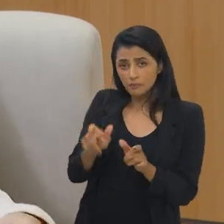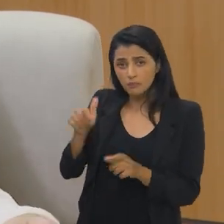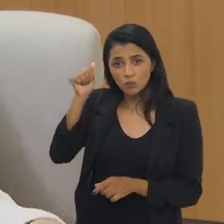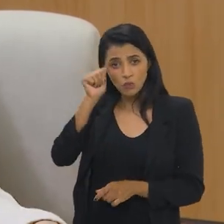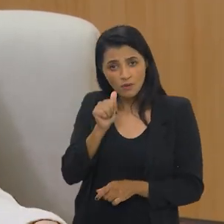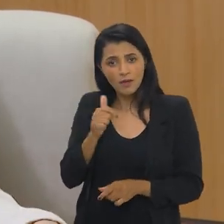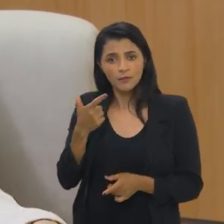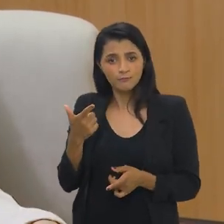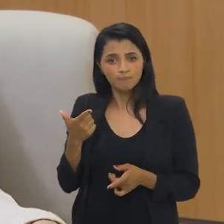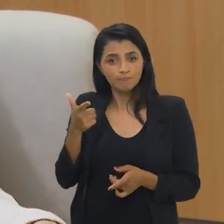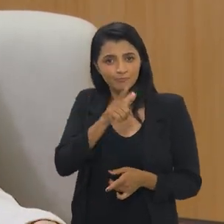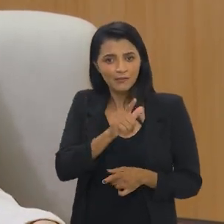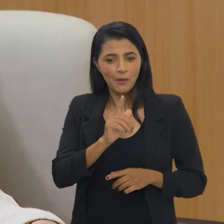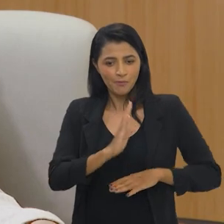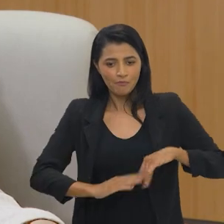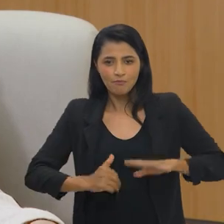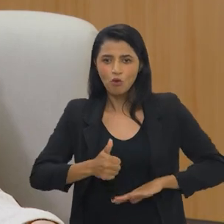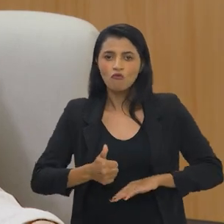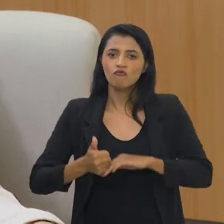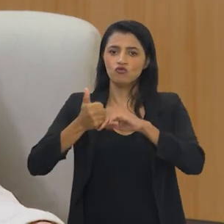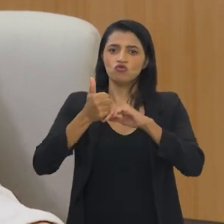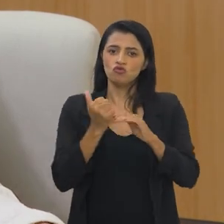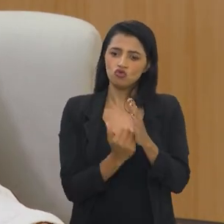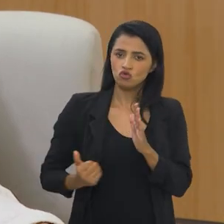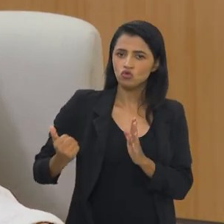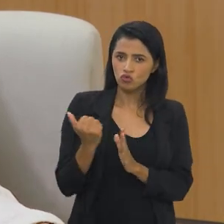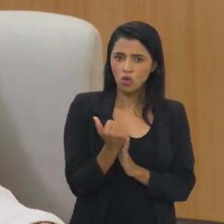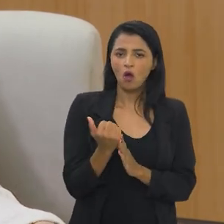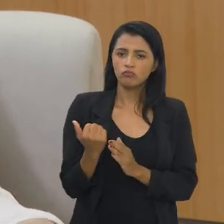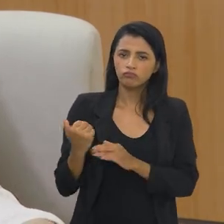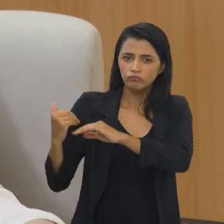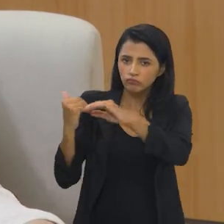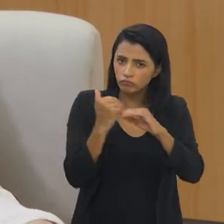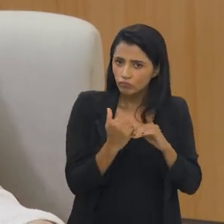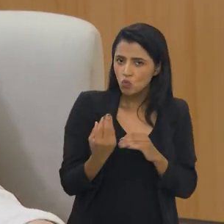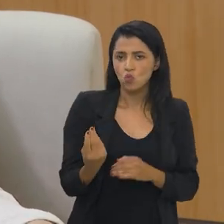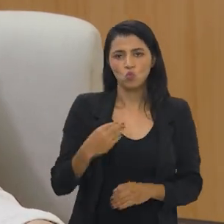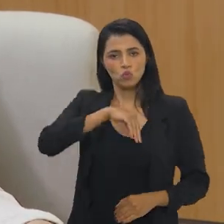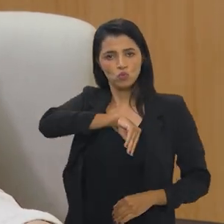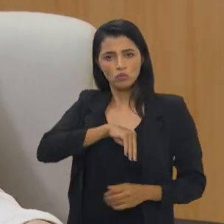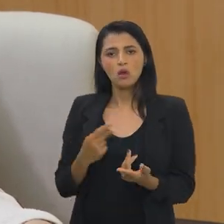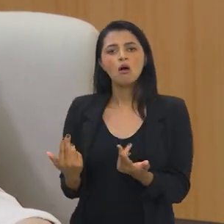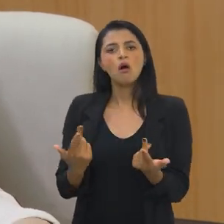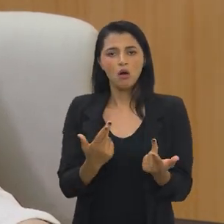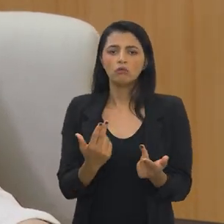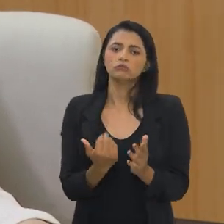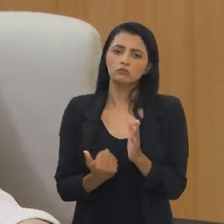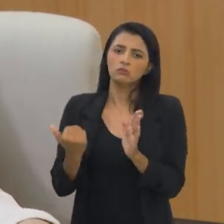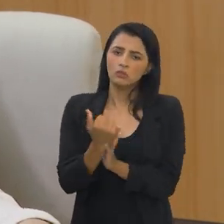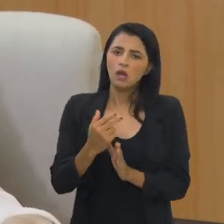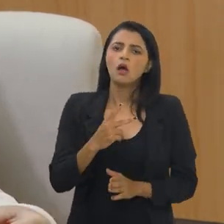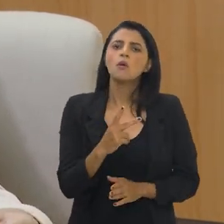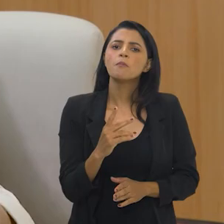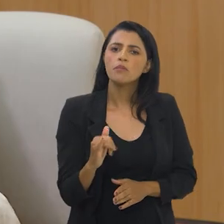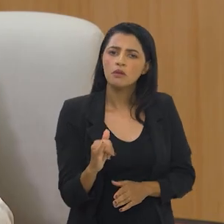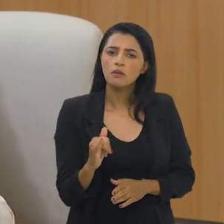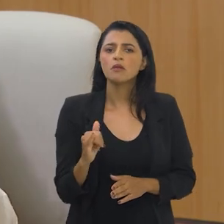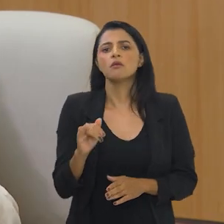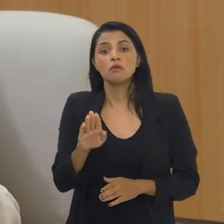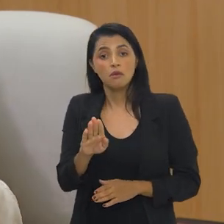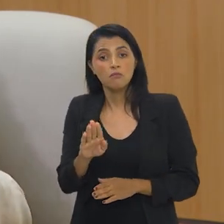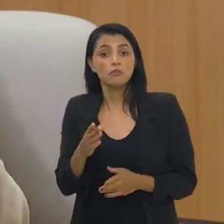as mulheres estiverem a extensão profissional tiver igualdade salarial você vai ter o aumento do PIB você vai ter